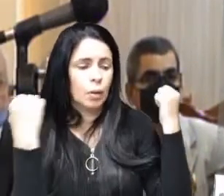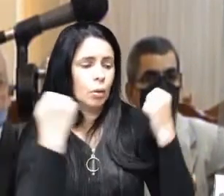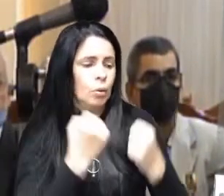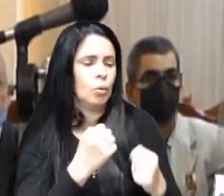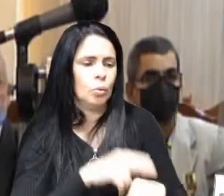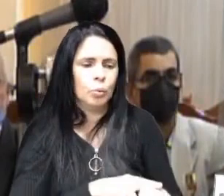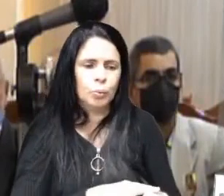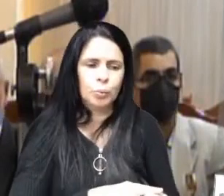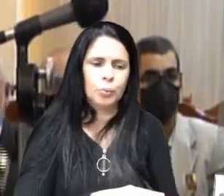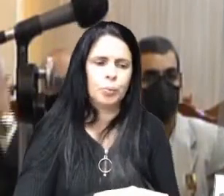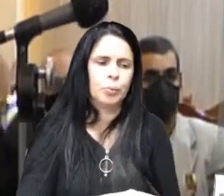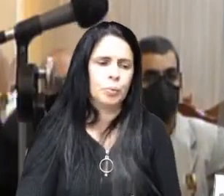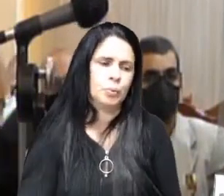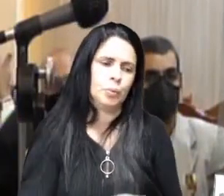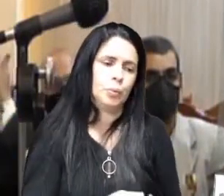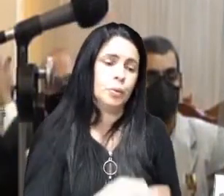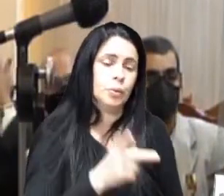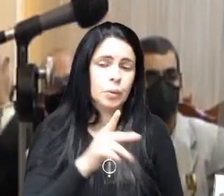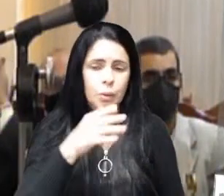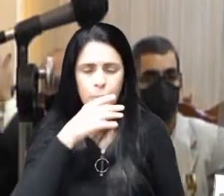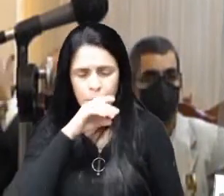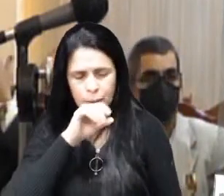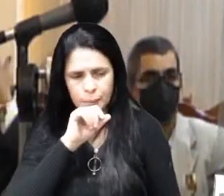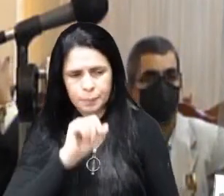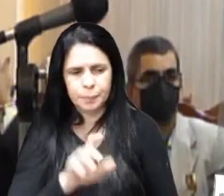nudez de seu pai.